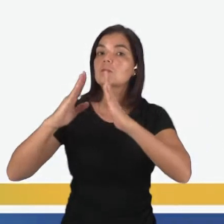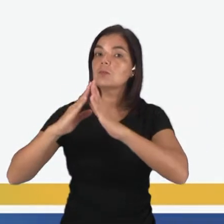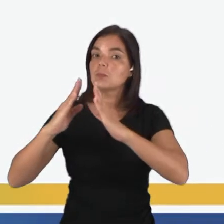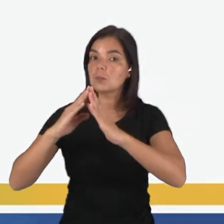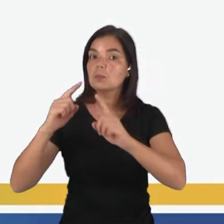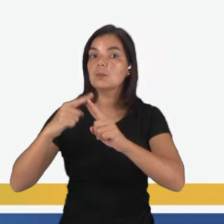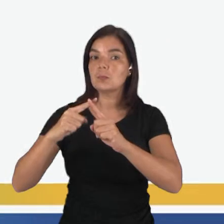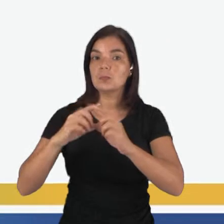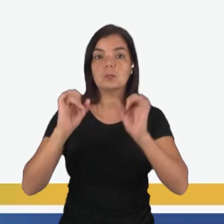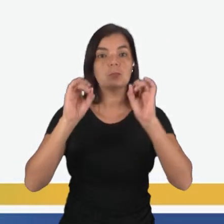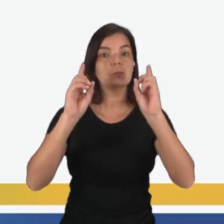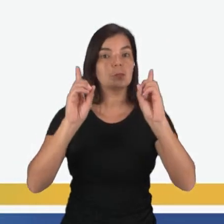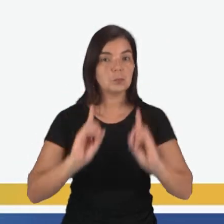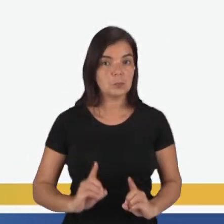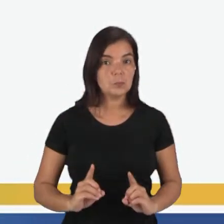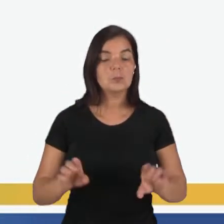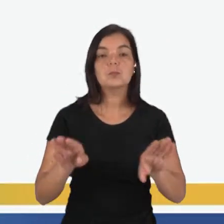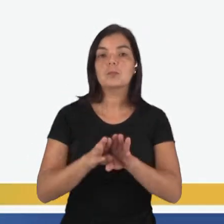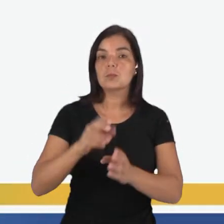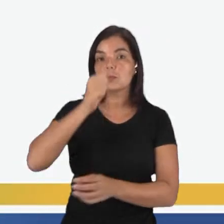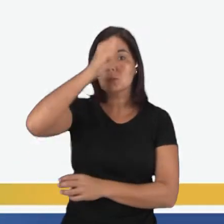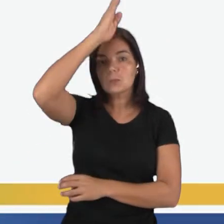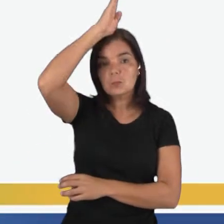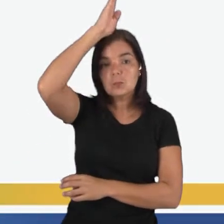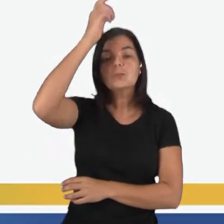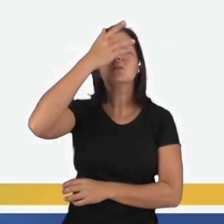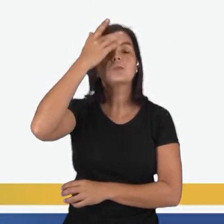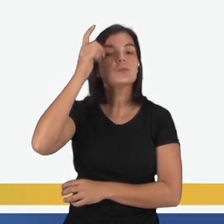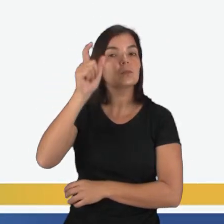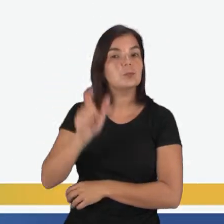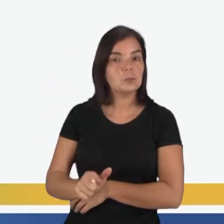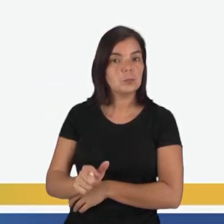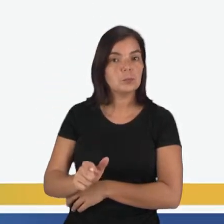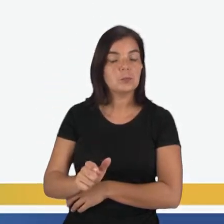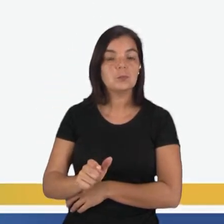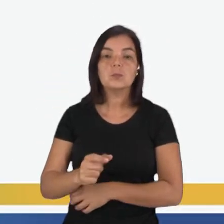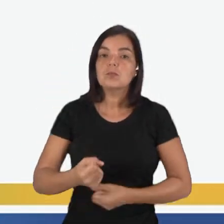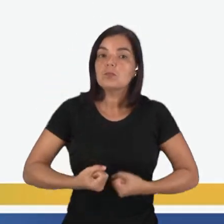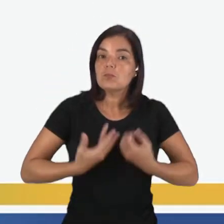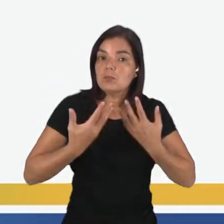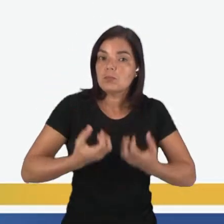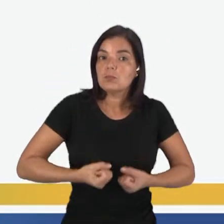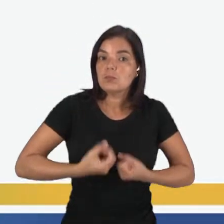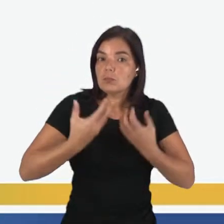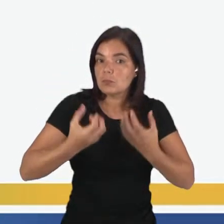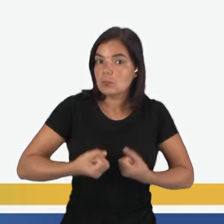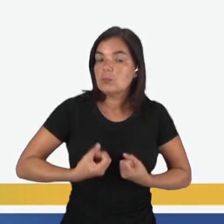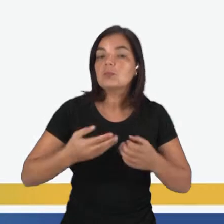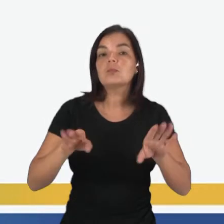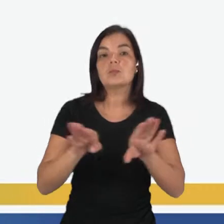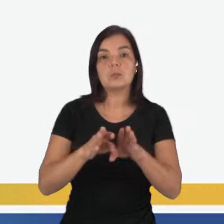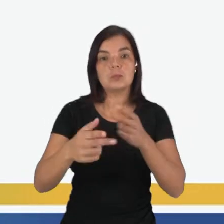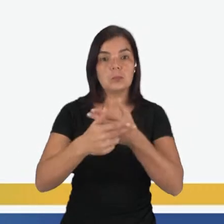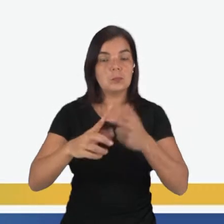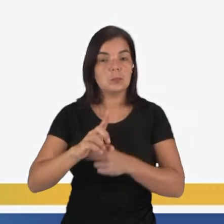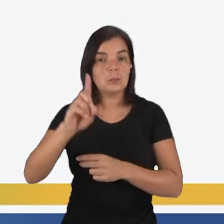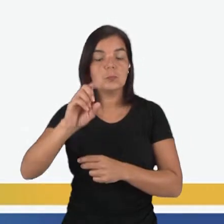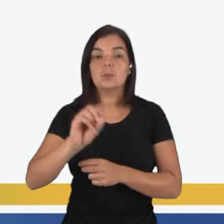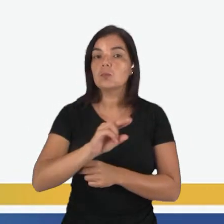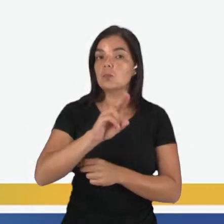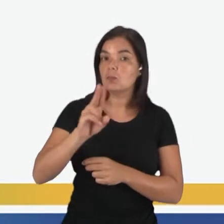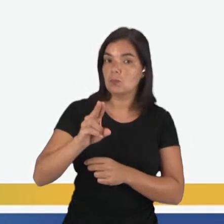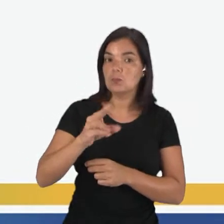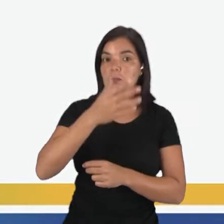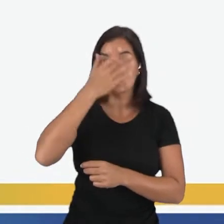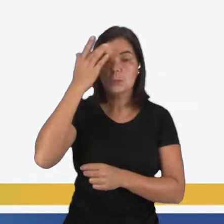inspirado pelos deuses. Entre os romanos, era um indivíduo que era inspirado pela divindade, ou